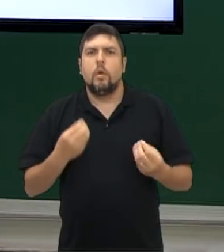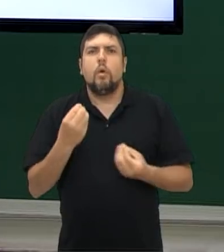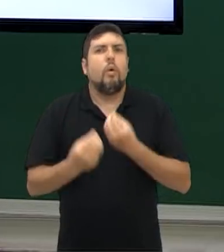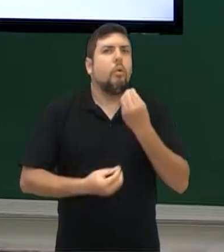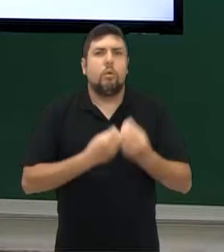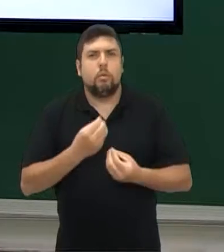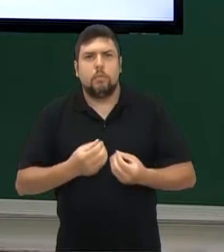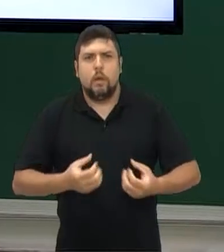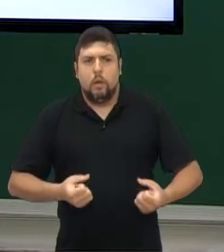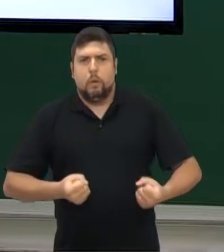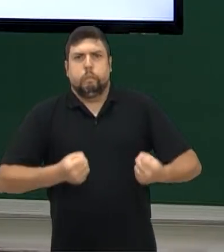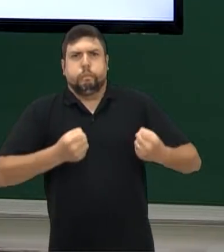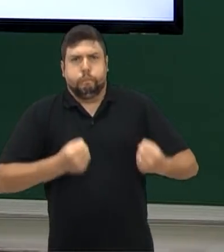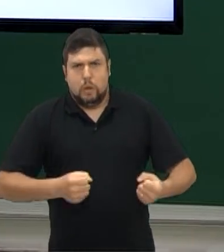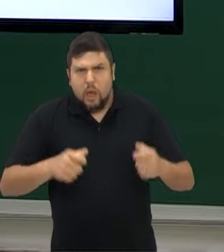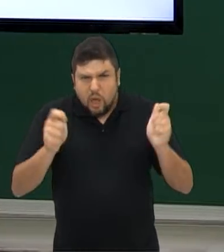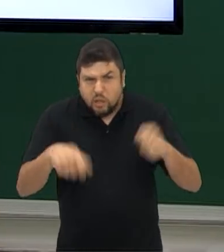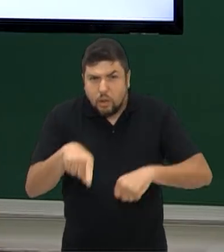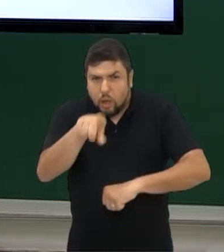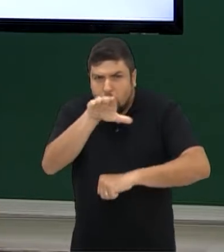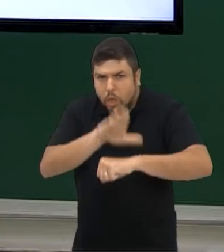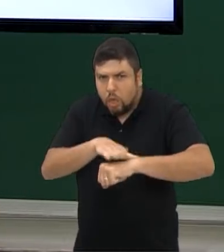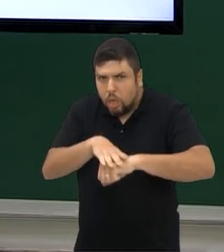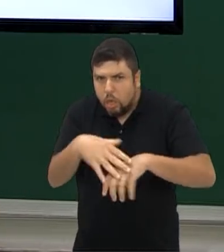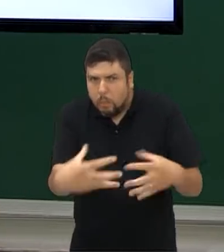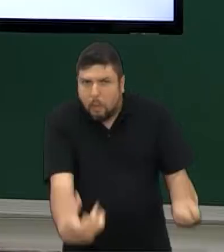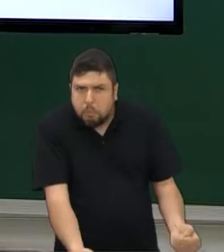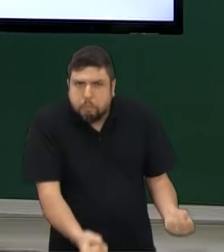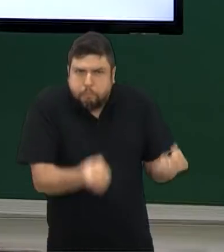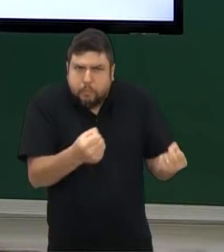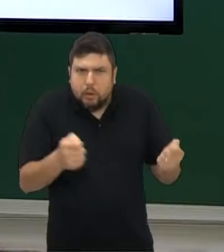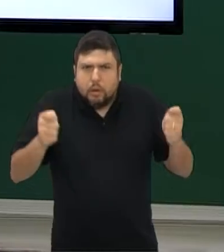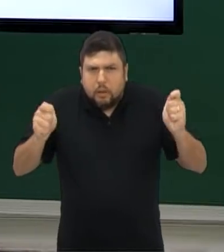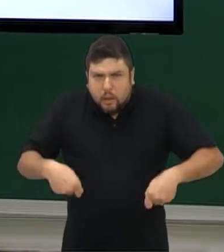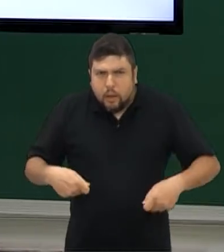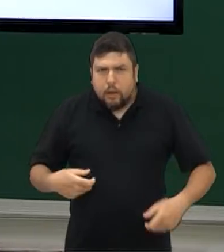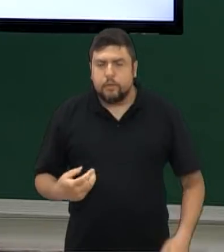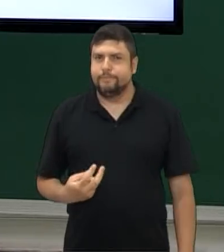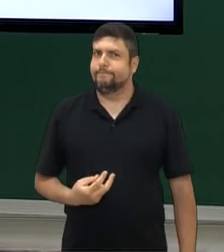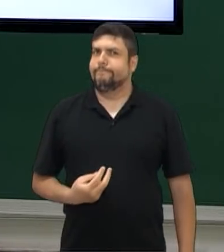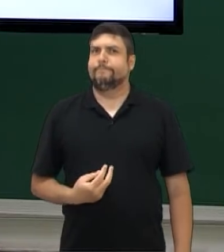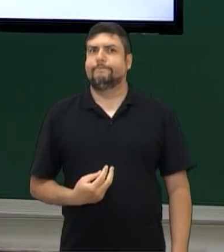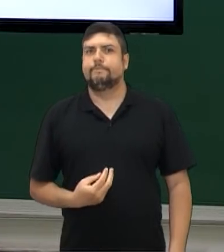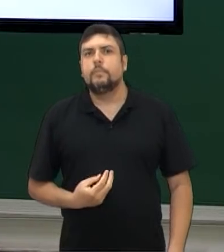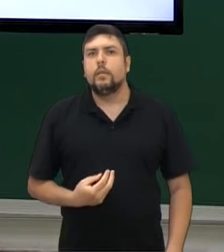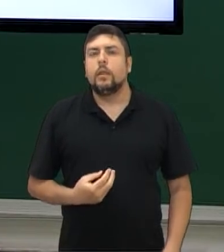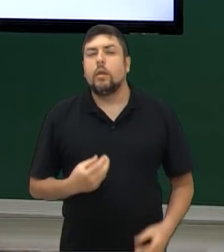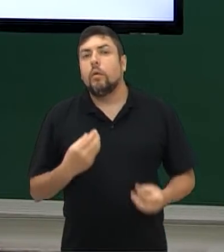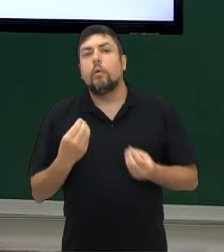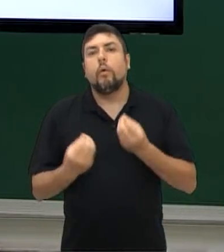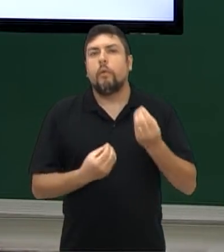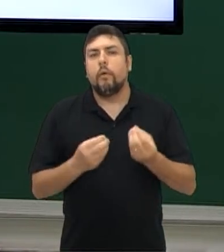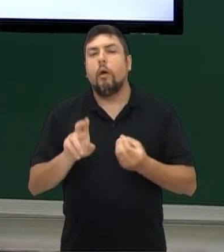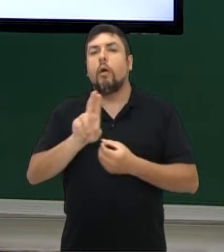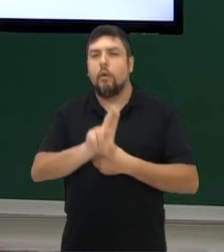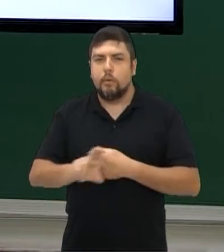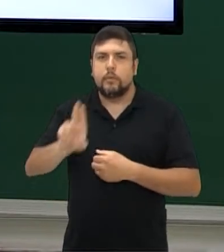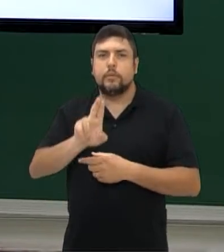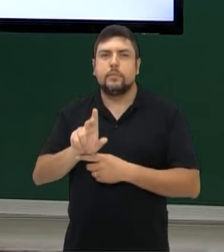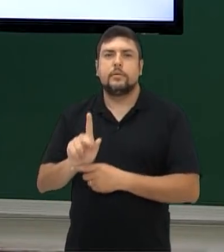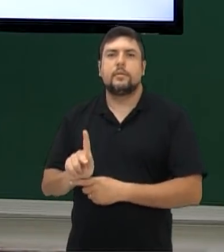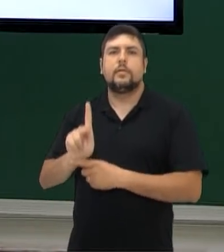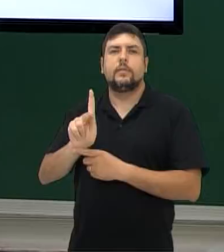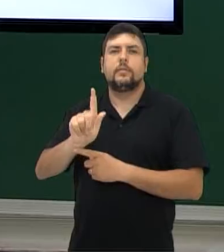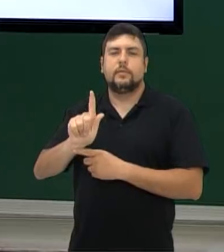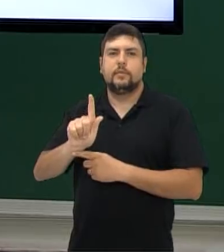uma coisa muito pesada. Você consegue levantar o boi? Eu não consigo, né? Então, ele é o quê? Medido em quilo. Isso